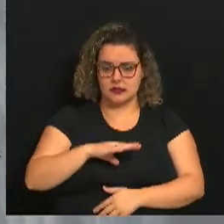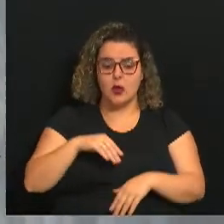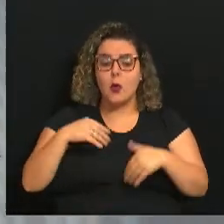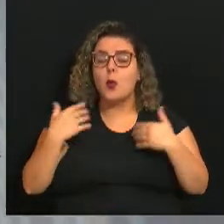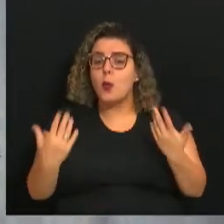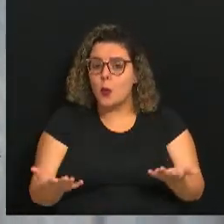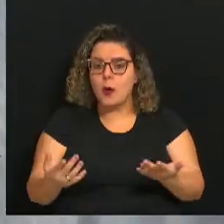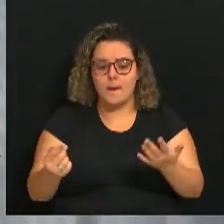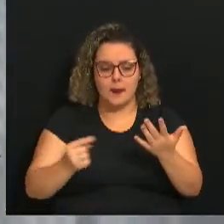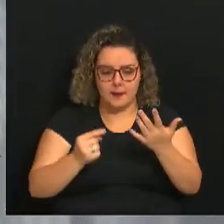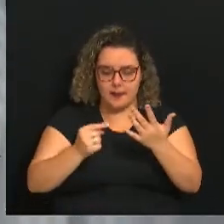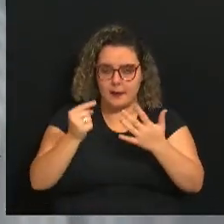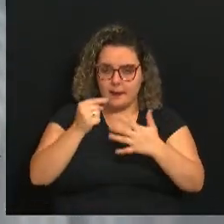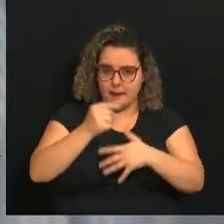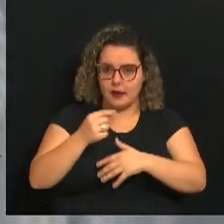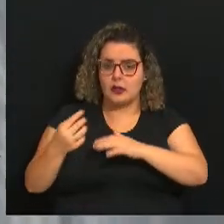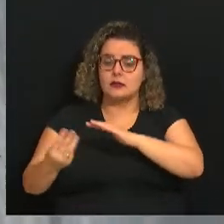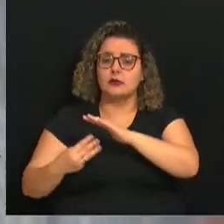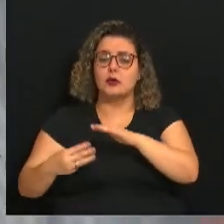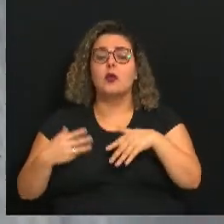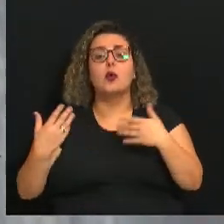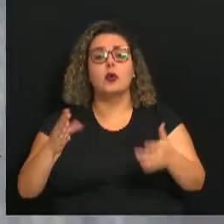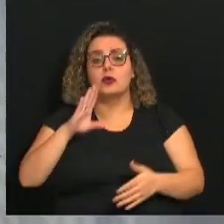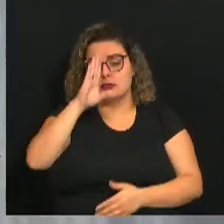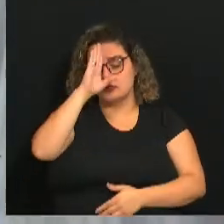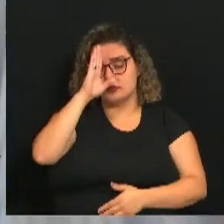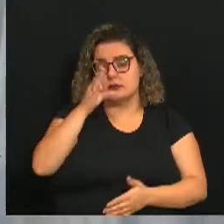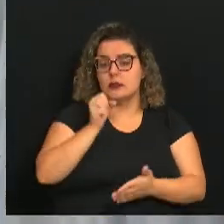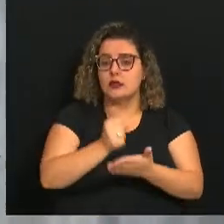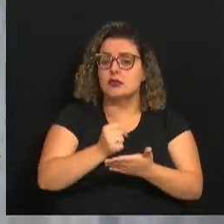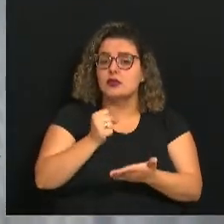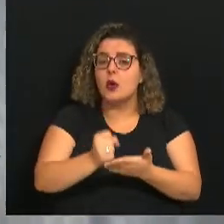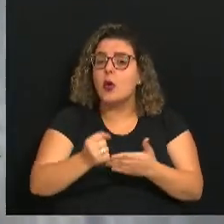terceirizados? Quais são os principais contratos?